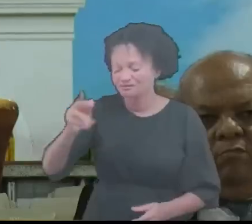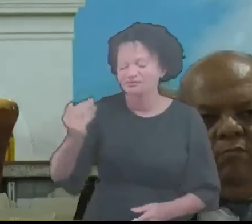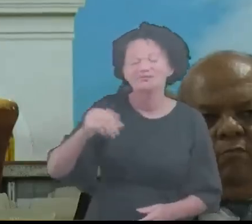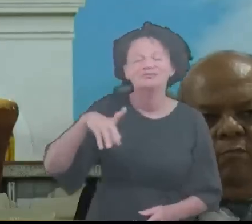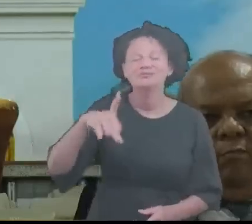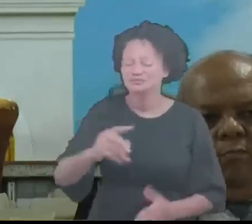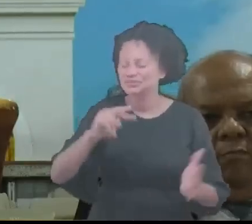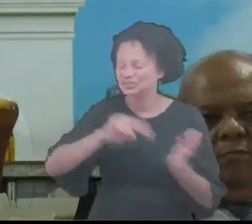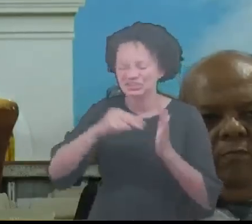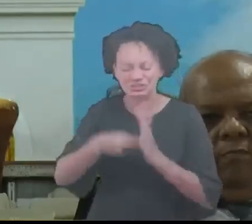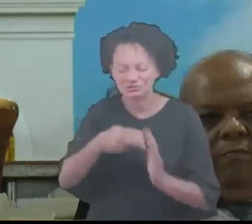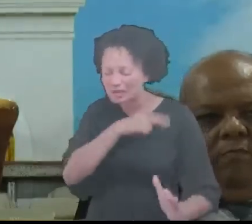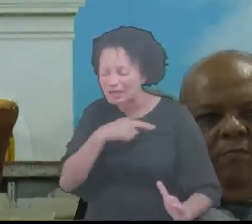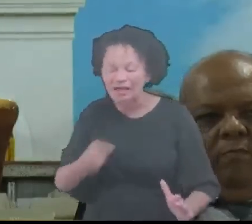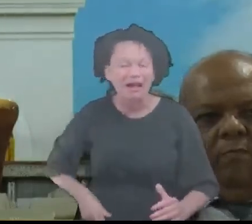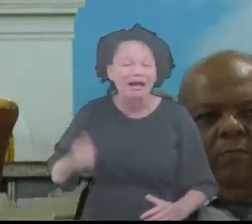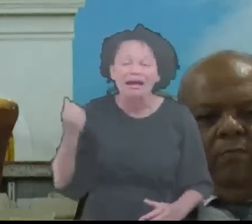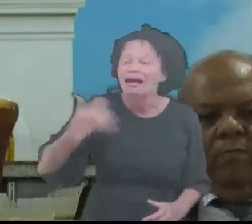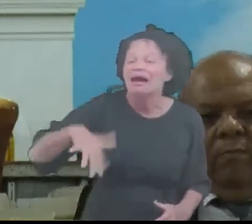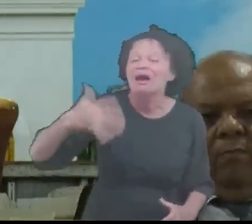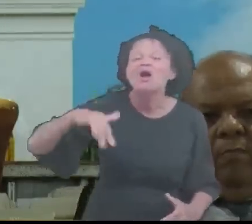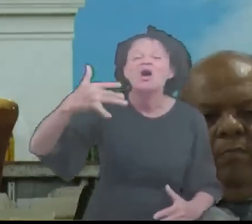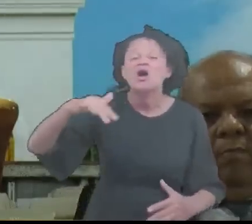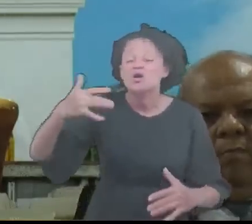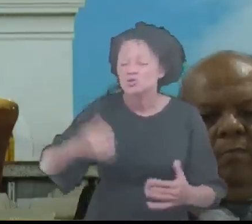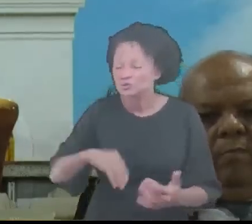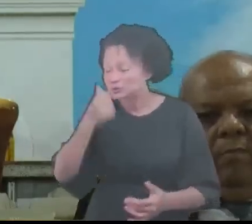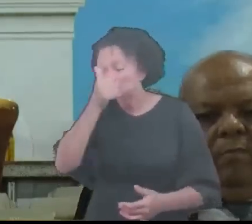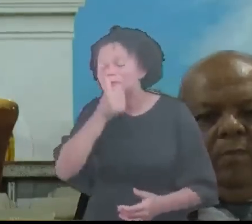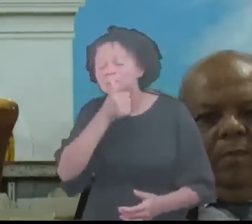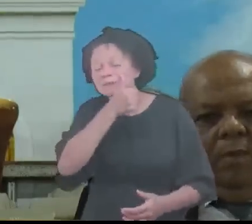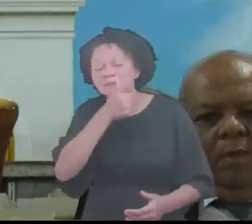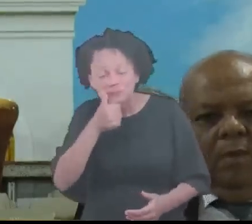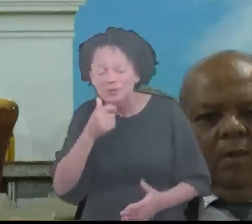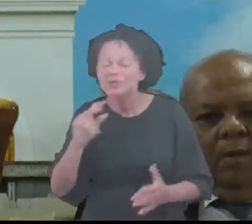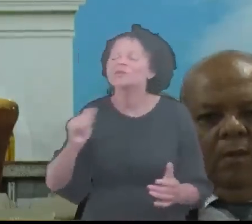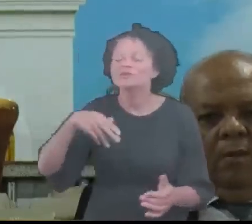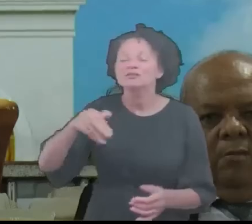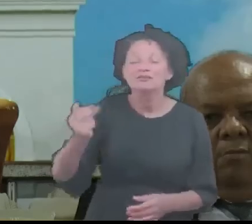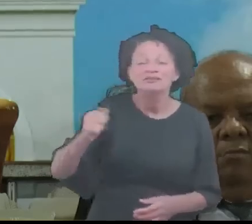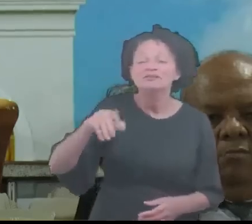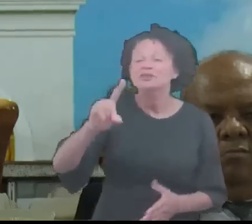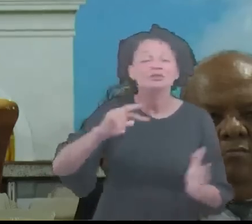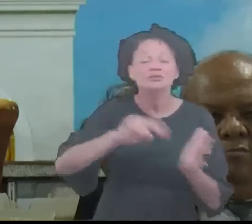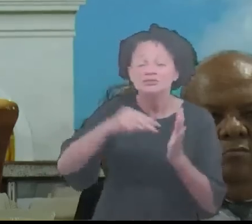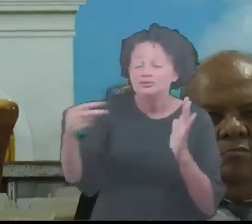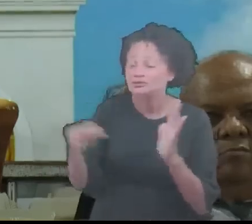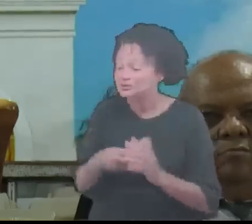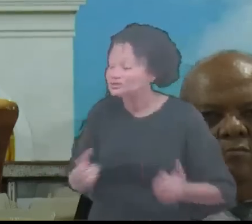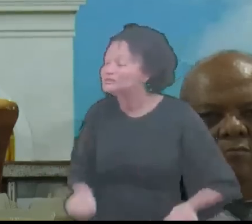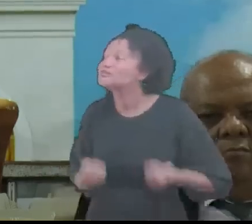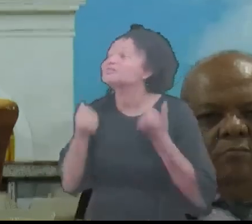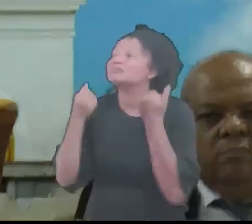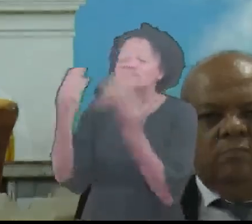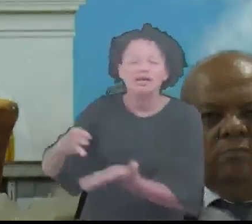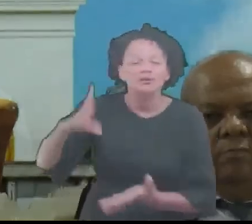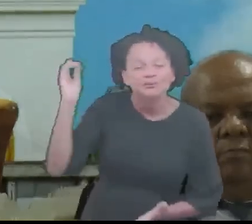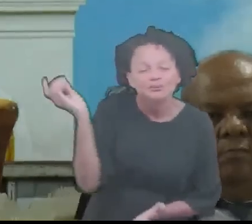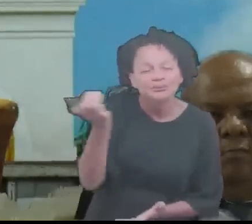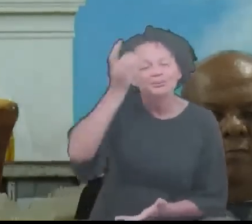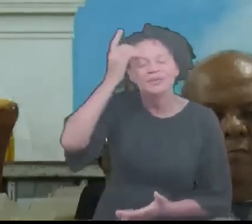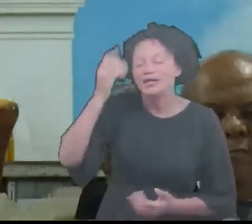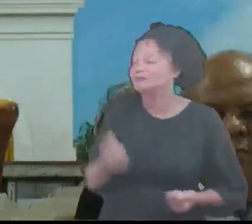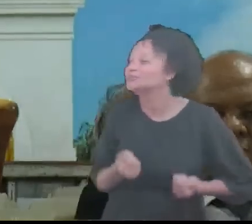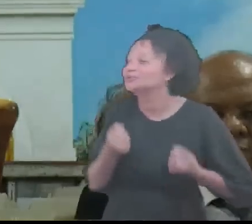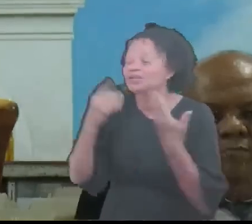o mais caro. O nardo representa o sacrifício. O nardo representa entregar a Deus os dons, entregar a Deus